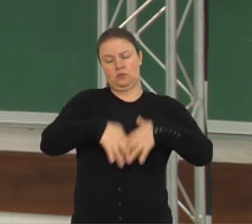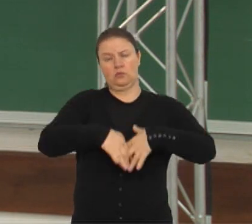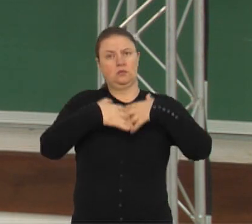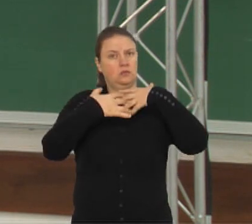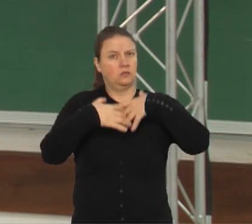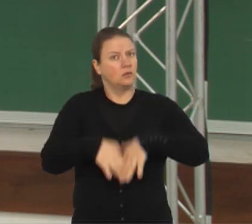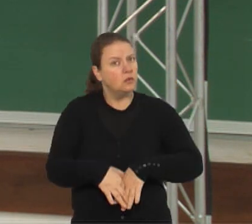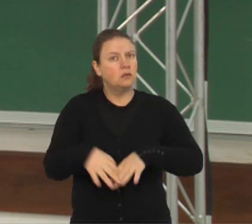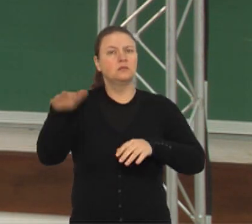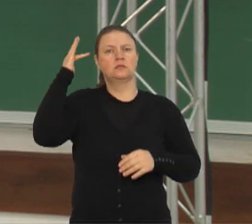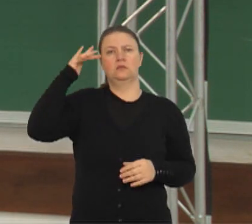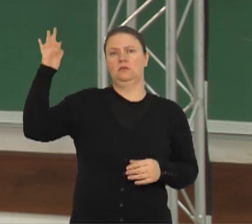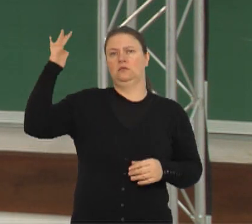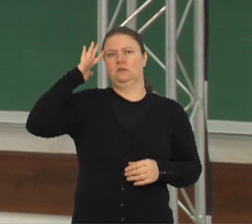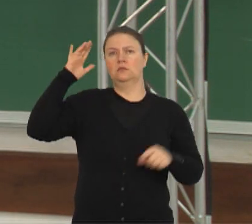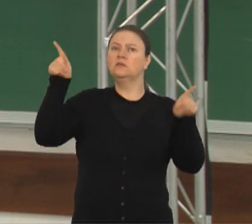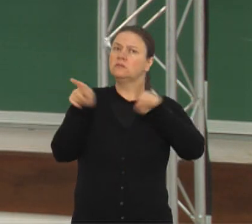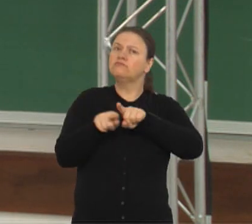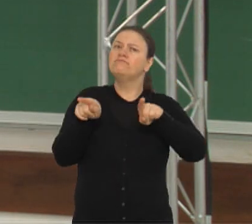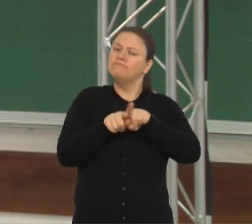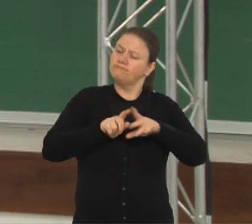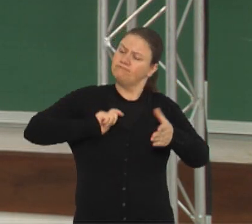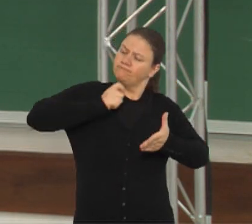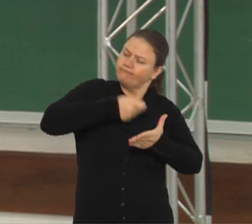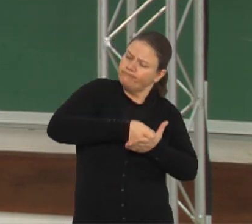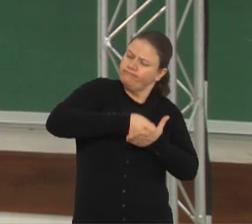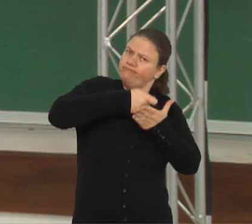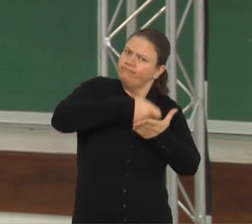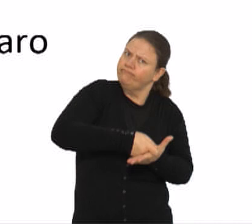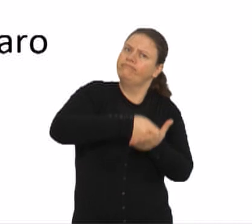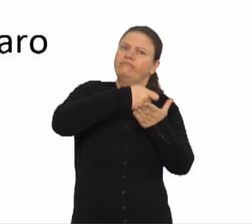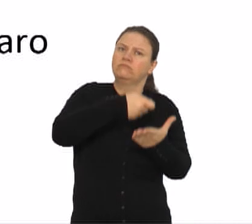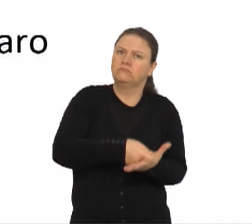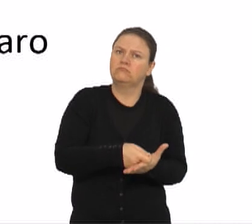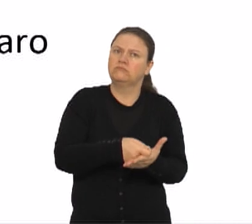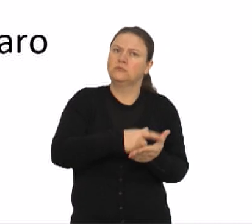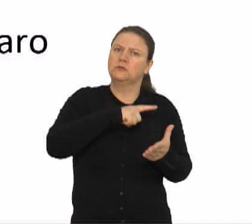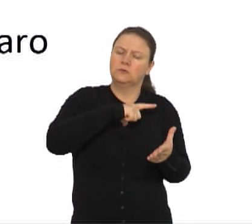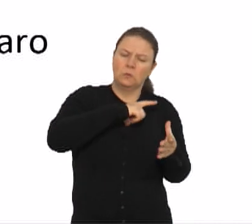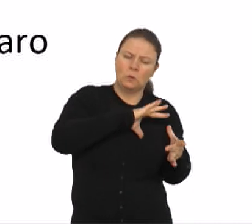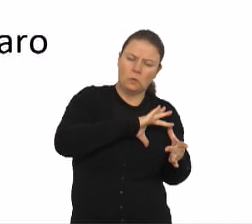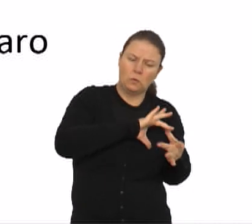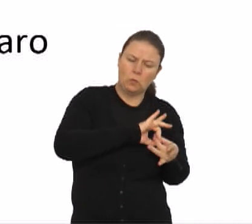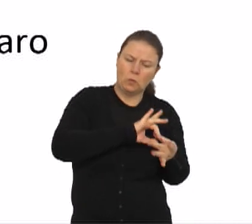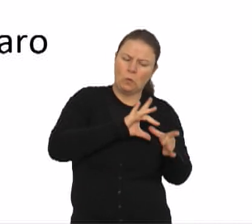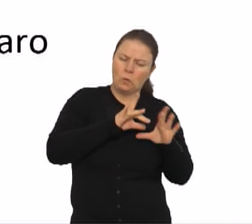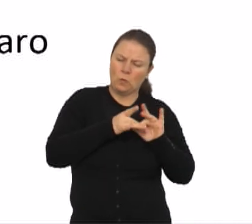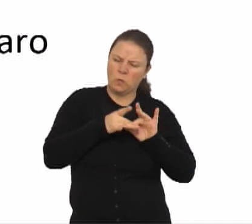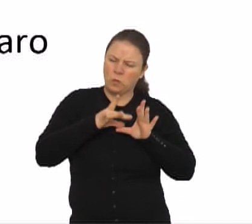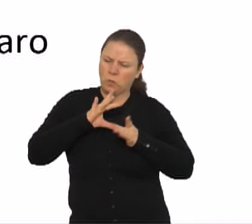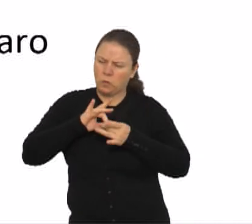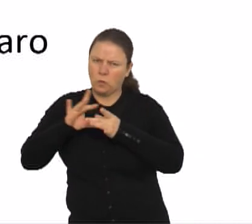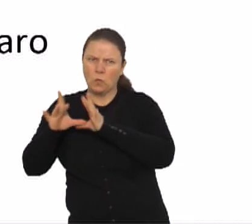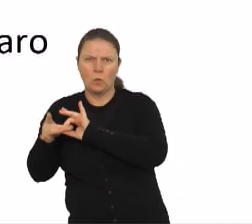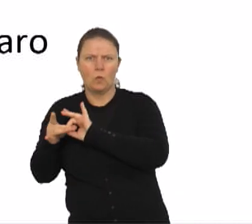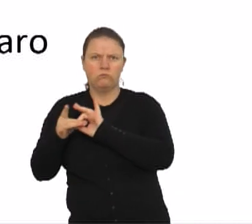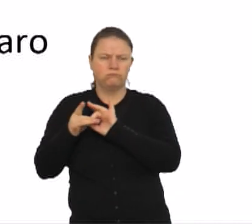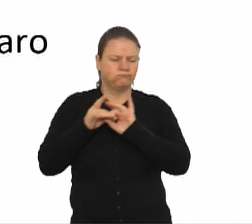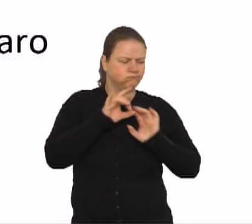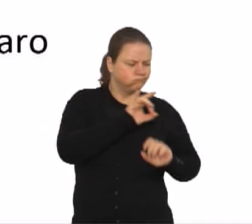filosófica também é rigorosa. Ela mantém a coerência entre as partes analisadas,